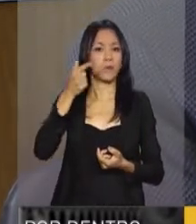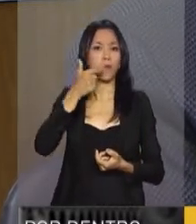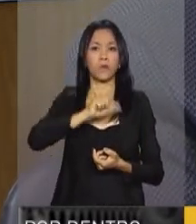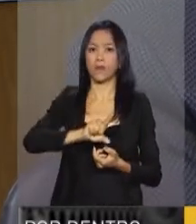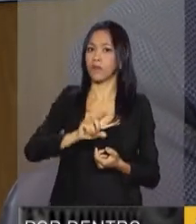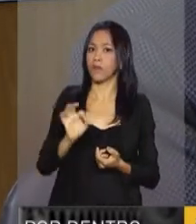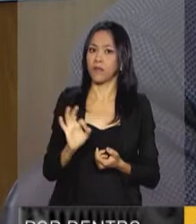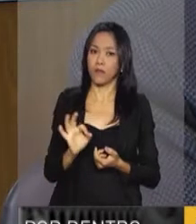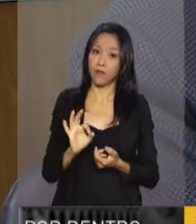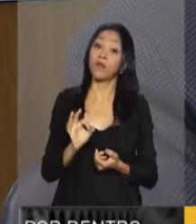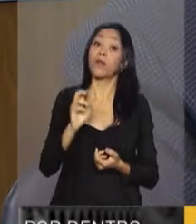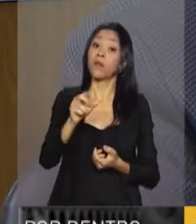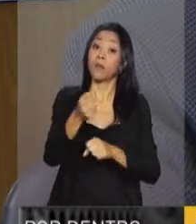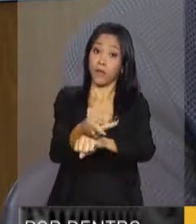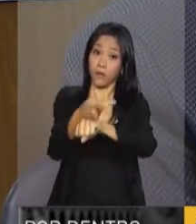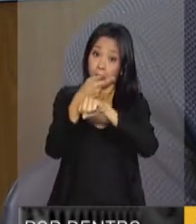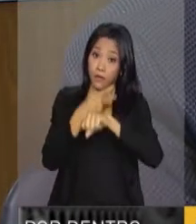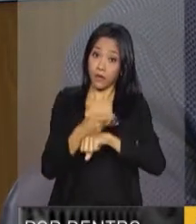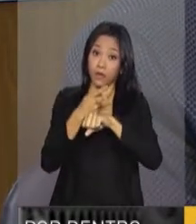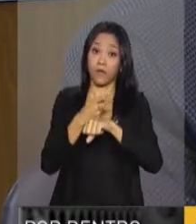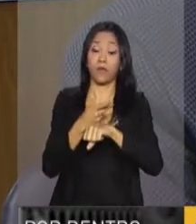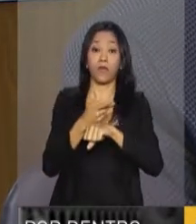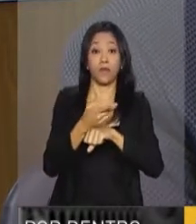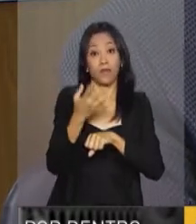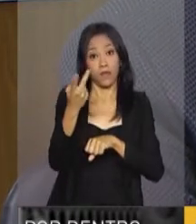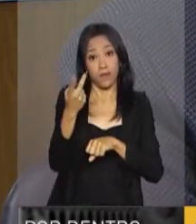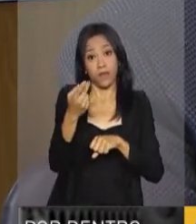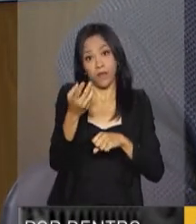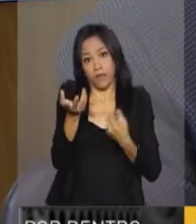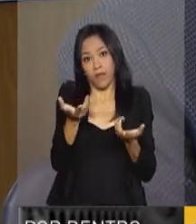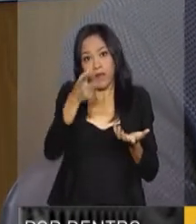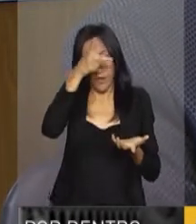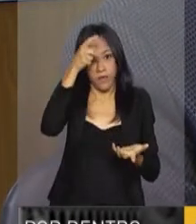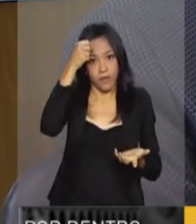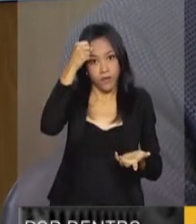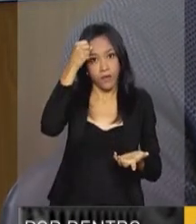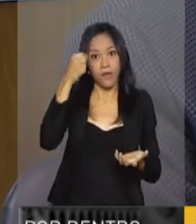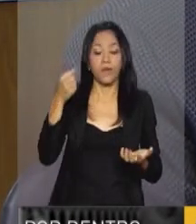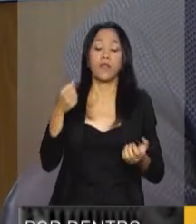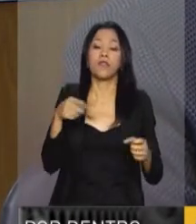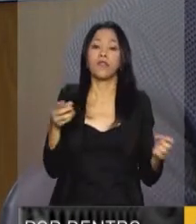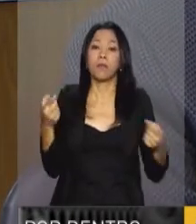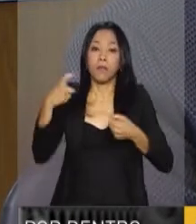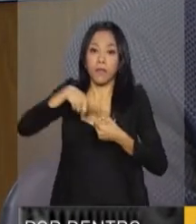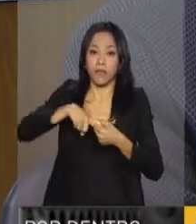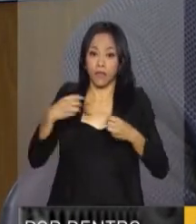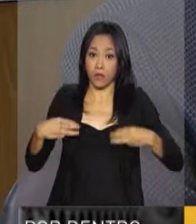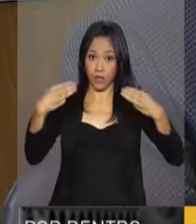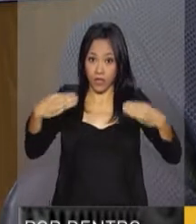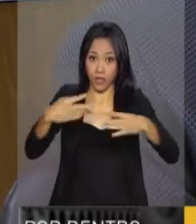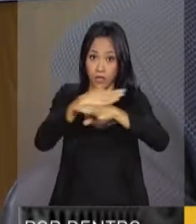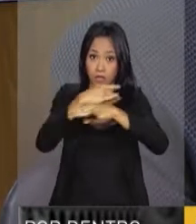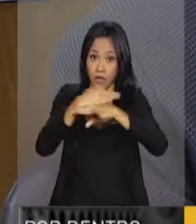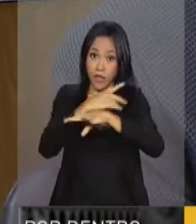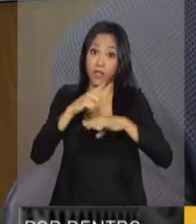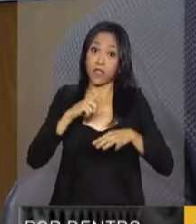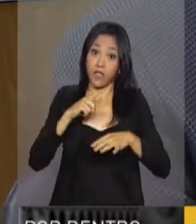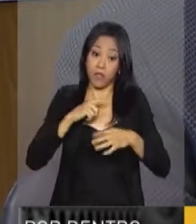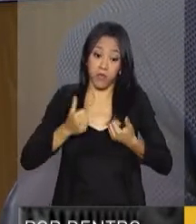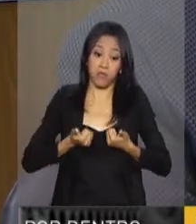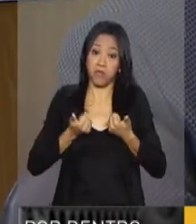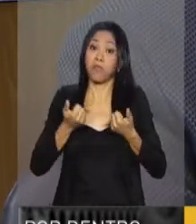cooperações que entre o ministério da cidade ea sua prefeitura municipal tenhamos colocar de toda a estrutura do ministério à disposição